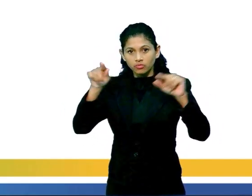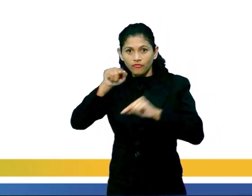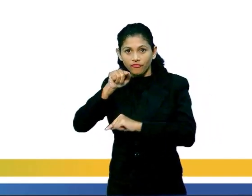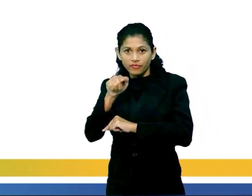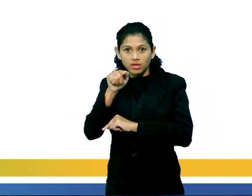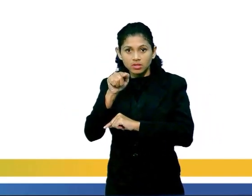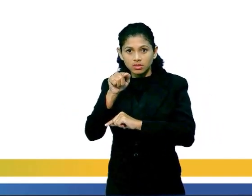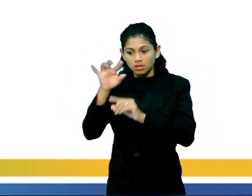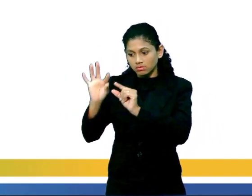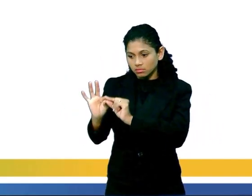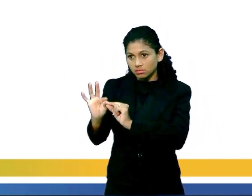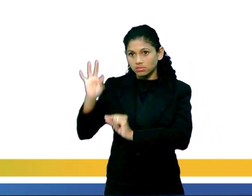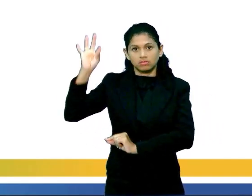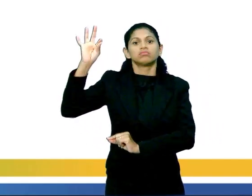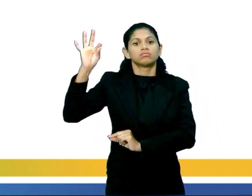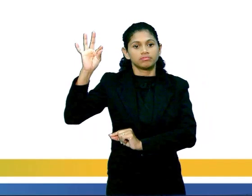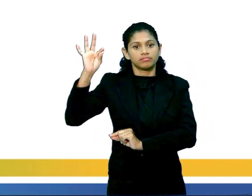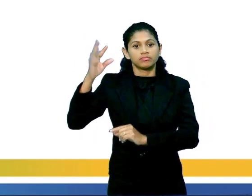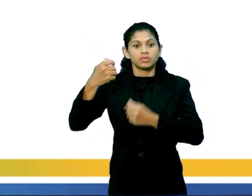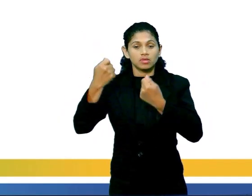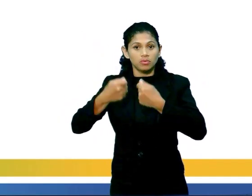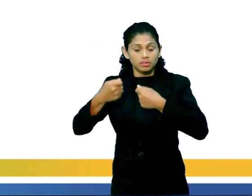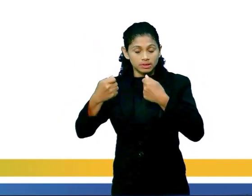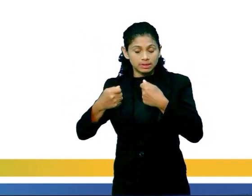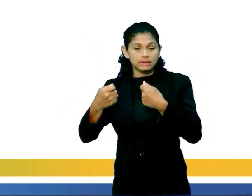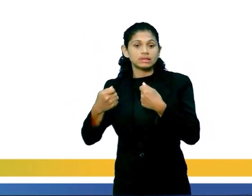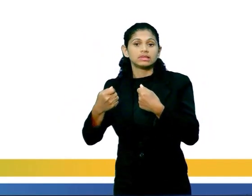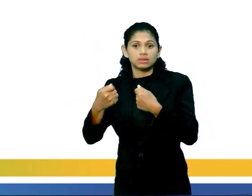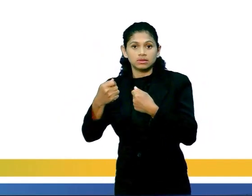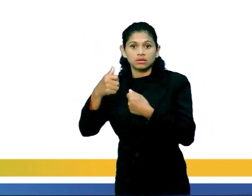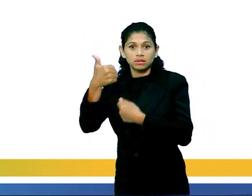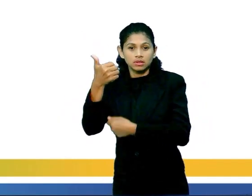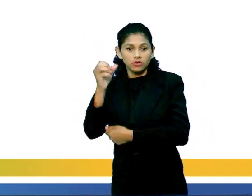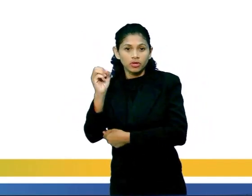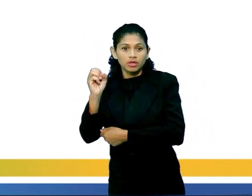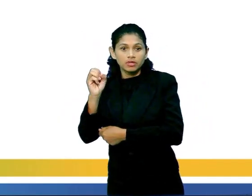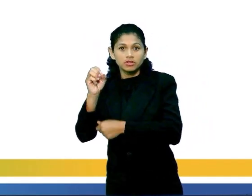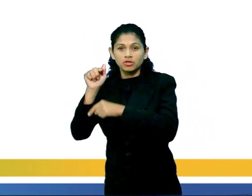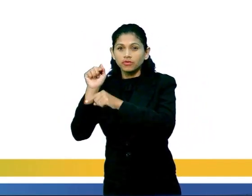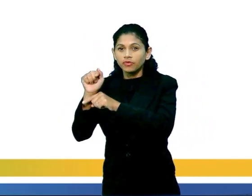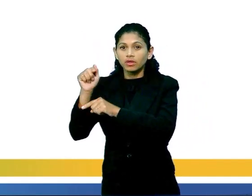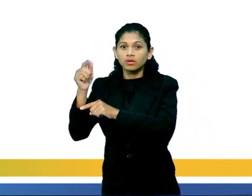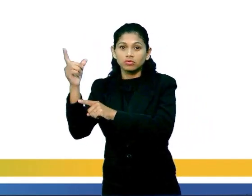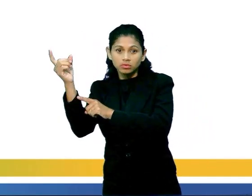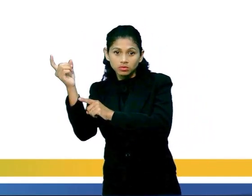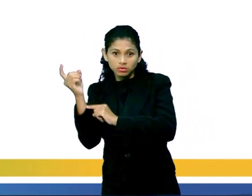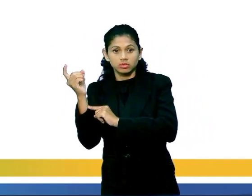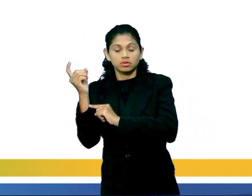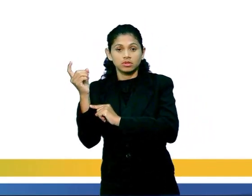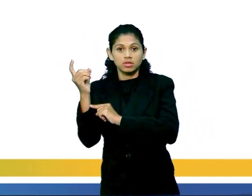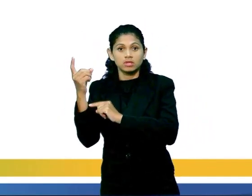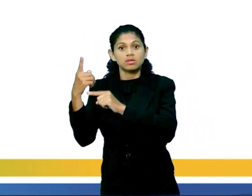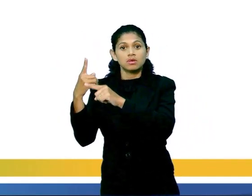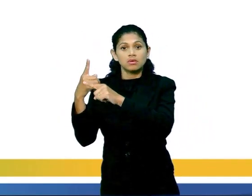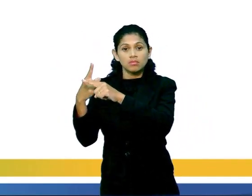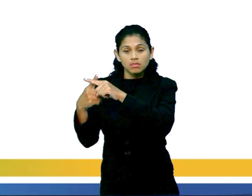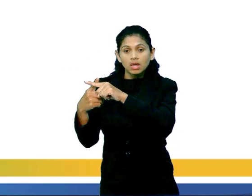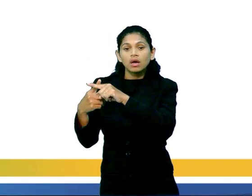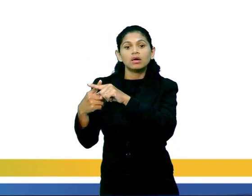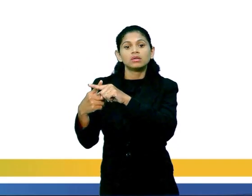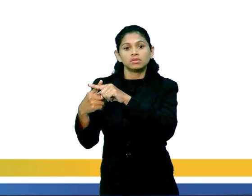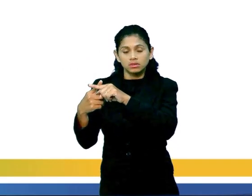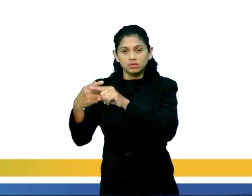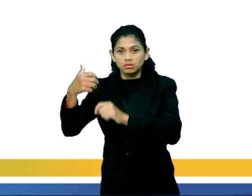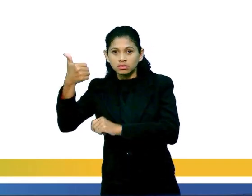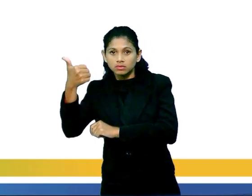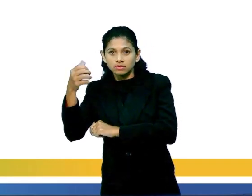que multiplicar o 10x pelo x e, em seguida, multiplicar o 10x pelo 6 e somá-los. Temos